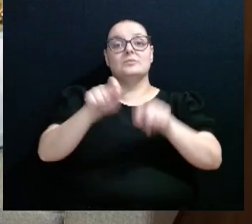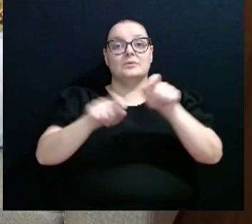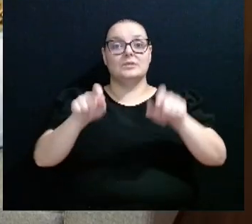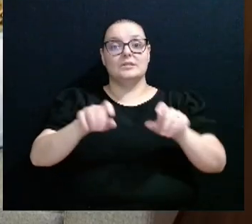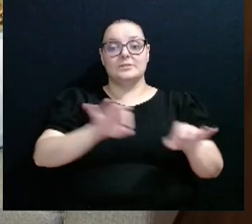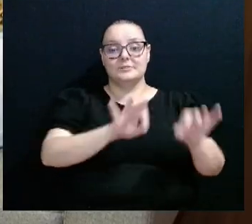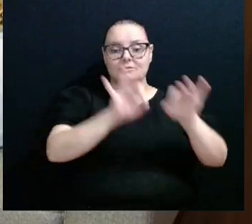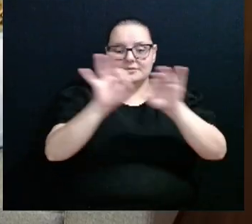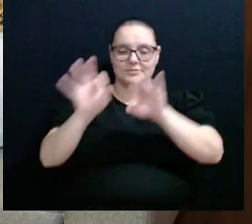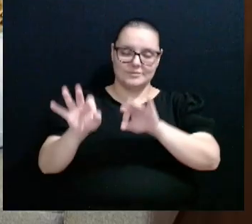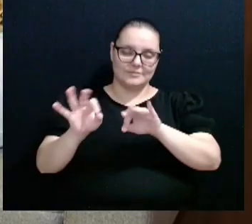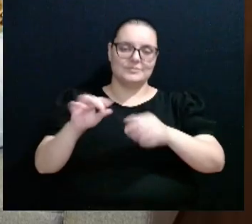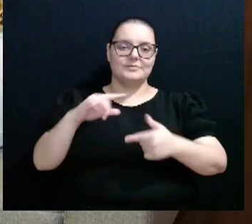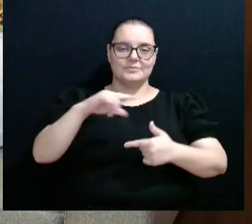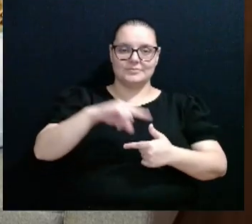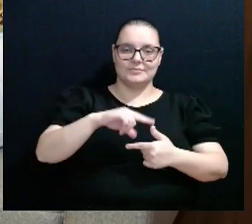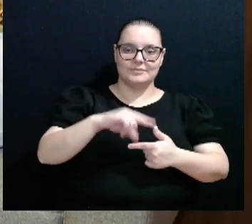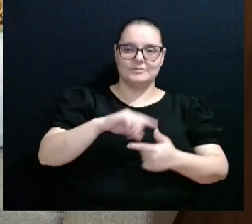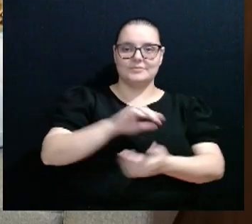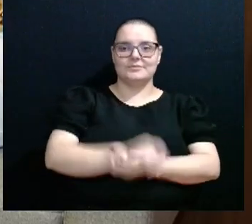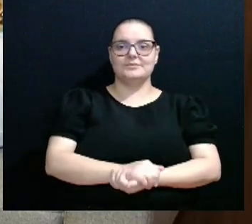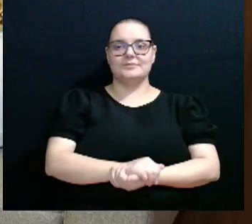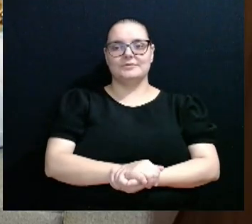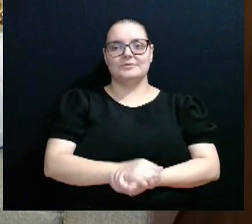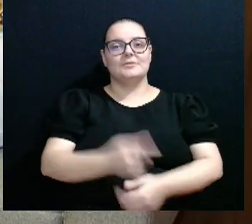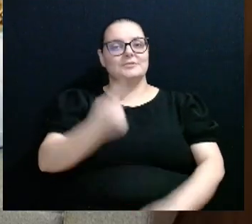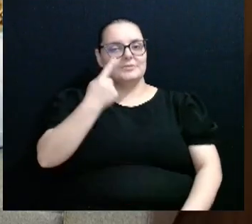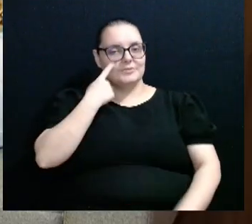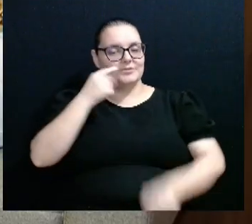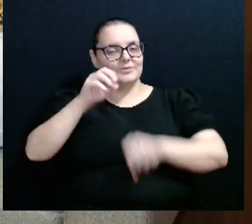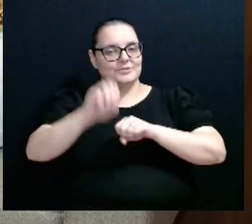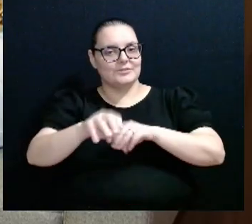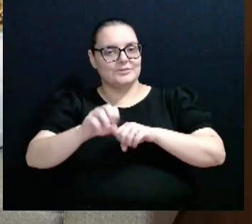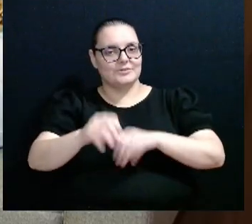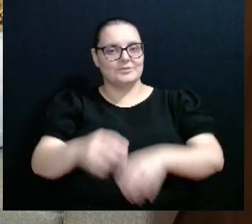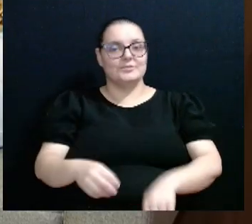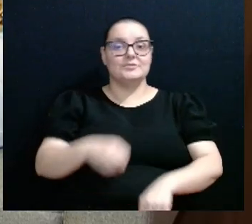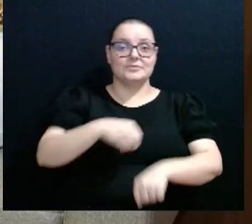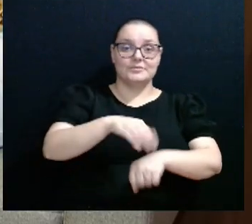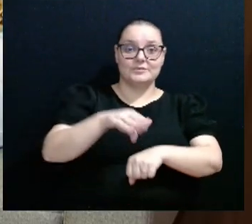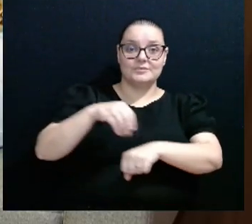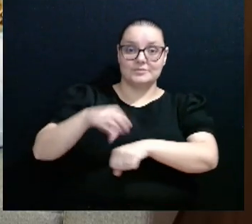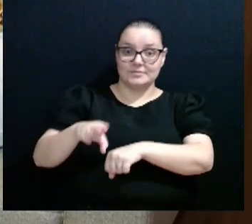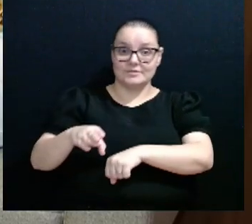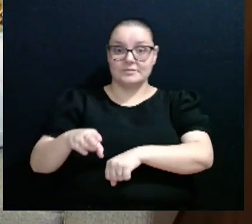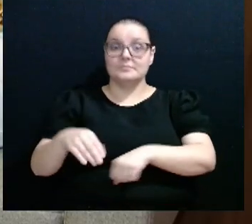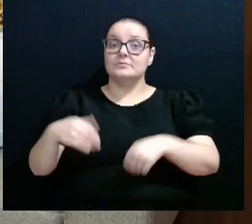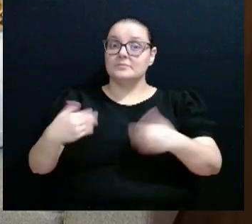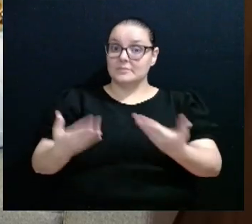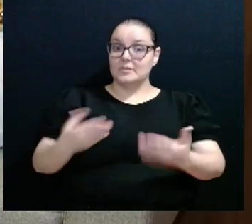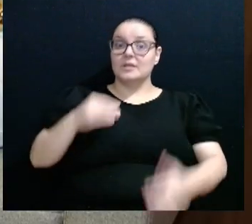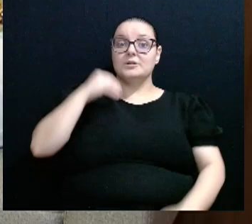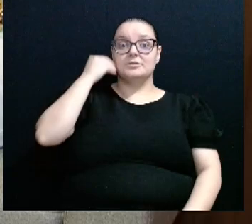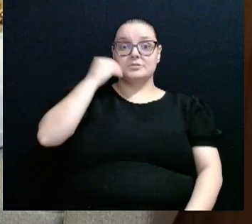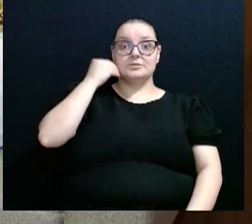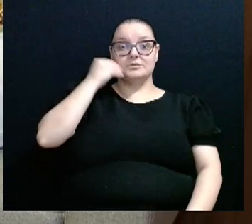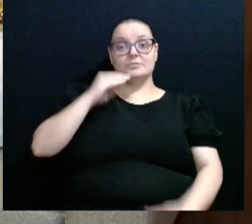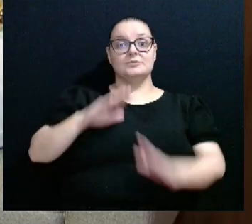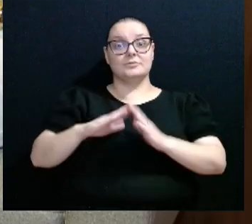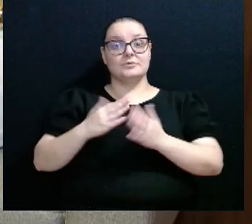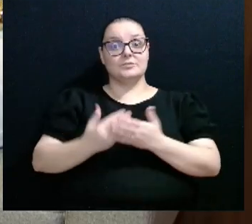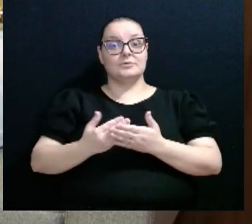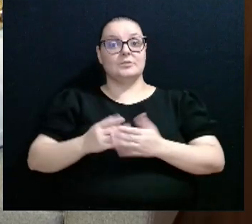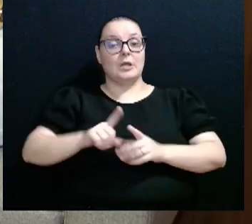nos acompanhando, assistindo ao quadro De Olho na Educação, dicas para tornar a experiência escolar mais